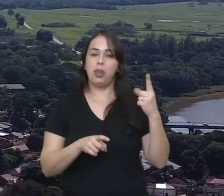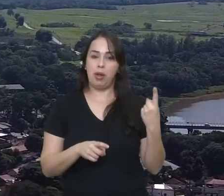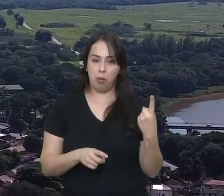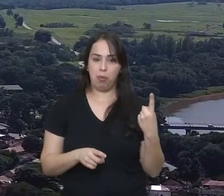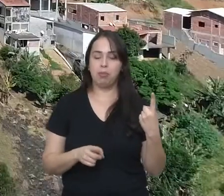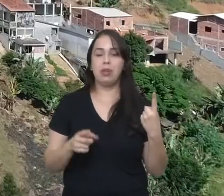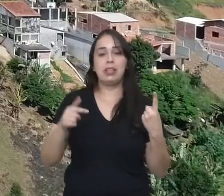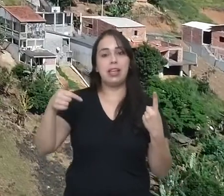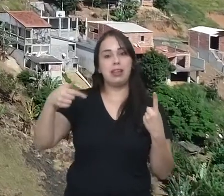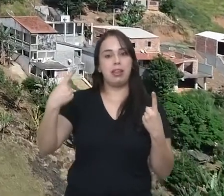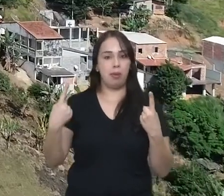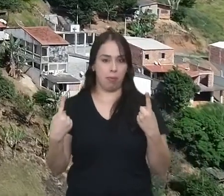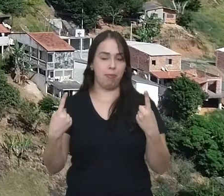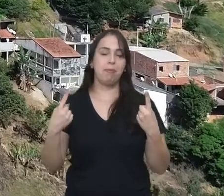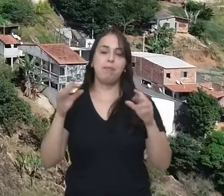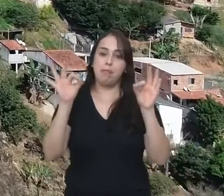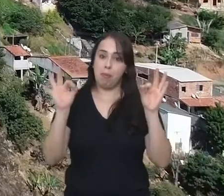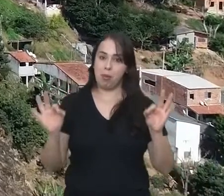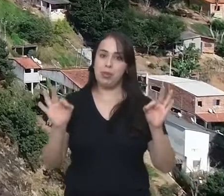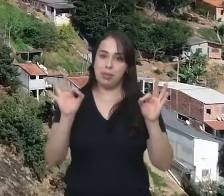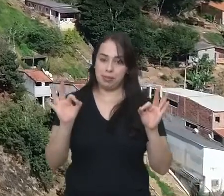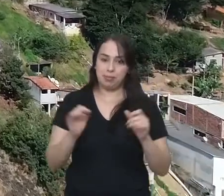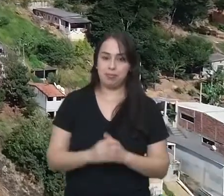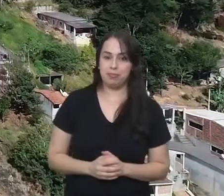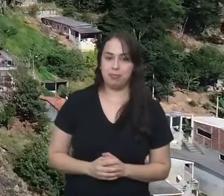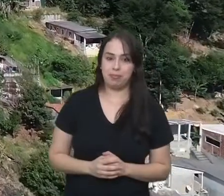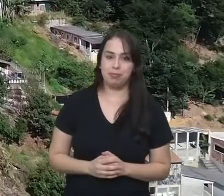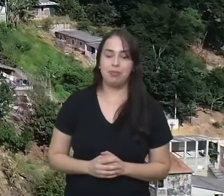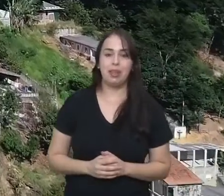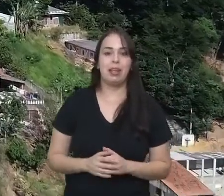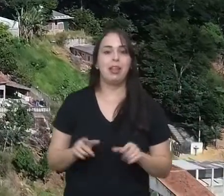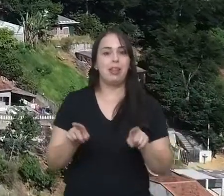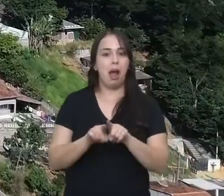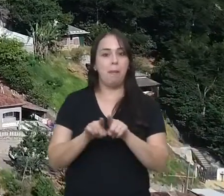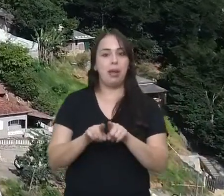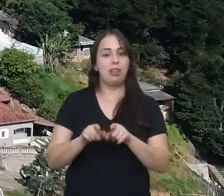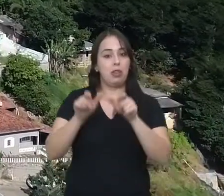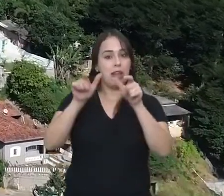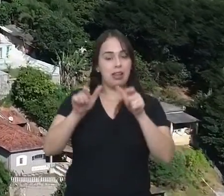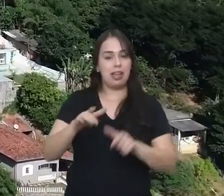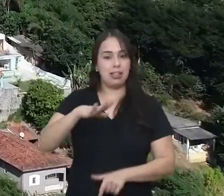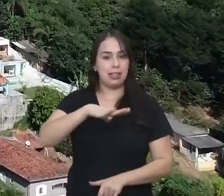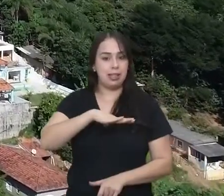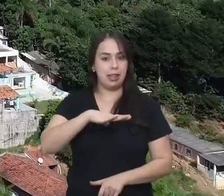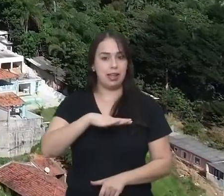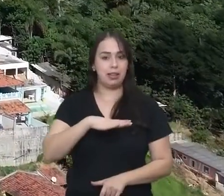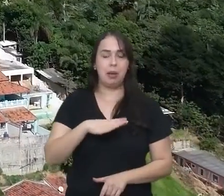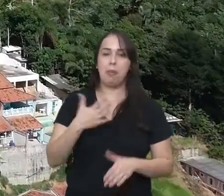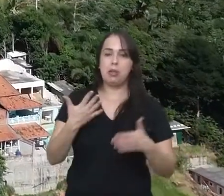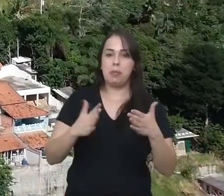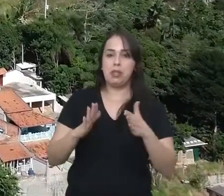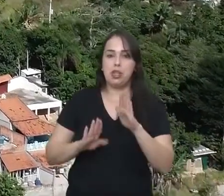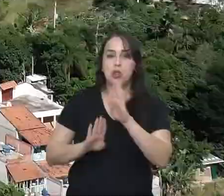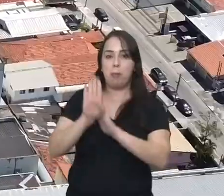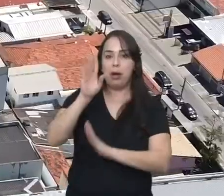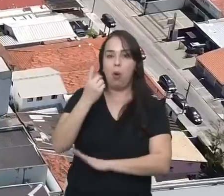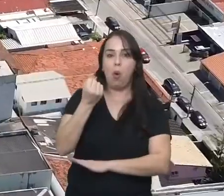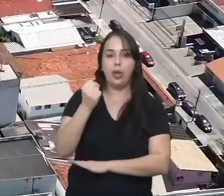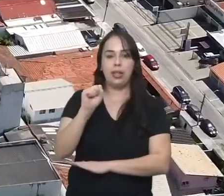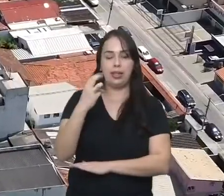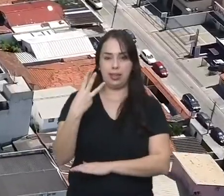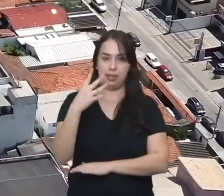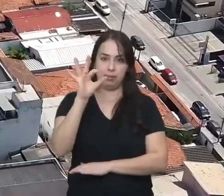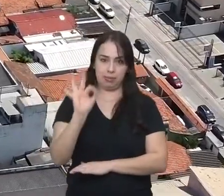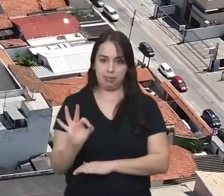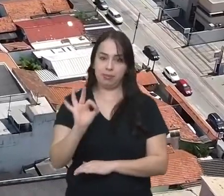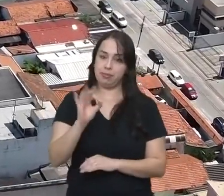também cresceu, passando de 51% em 2019 para 71% em 2021. Já na